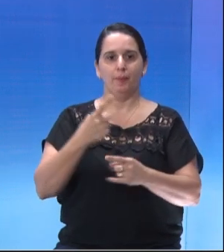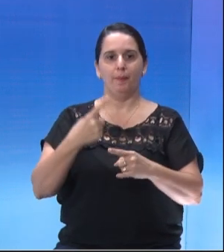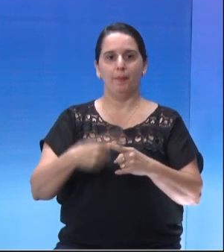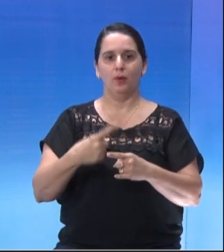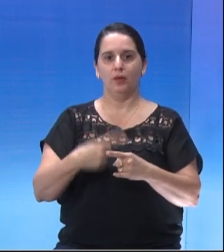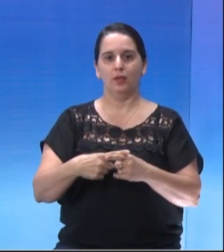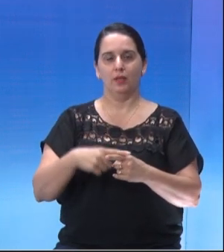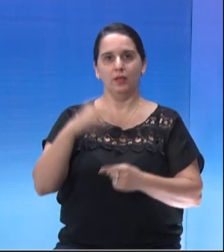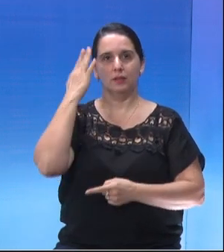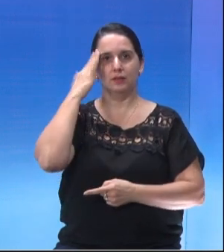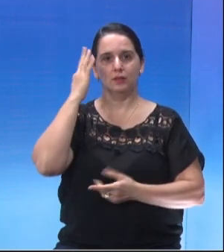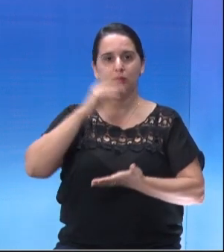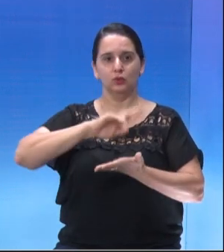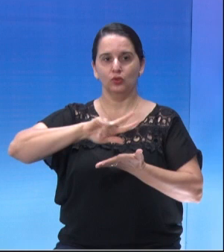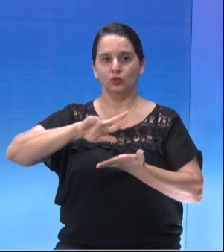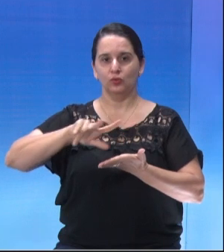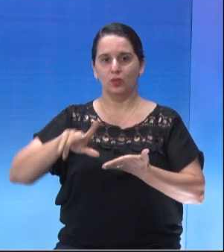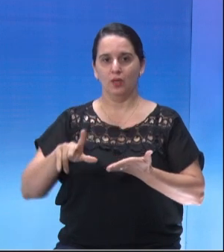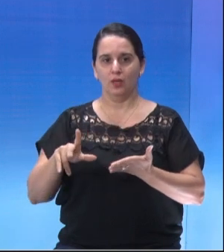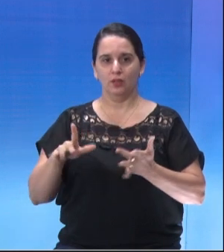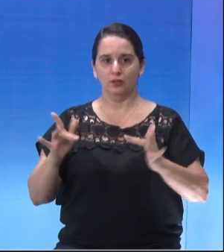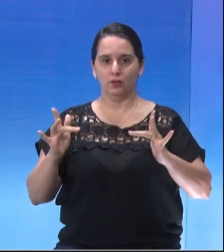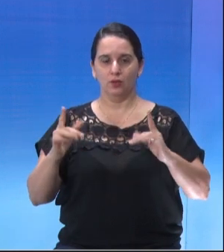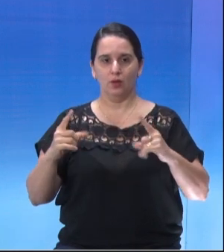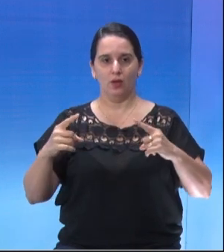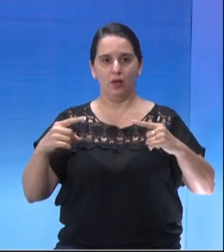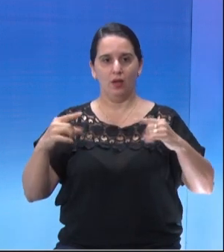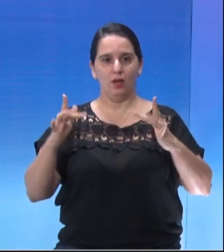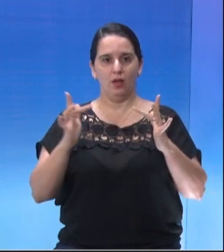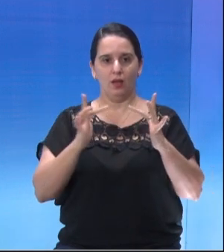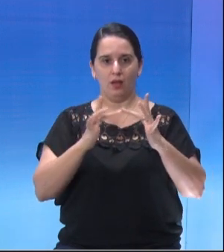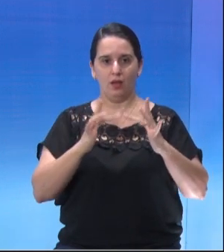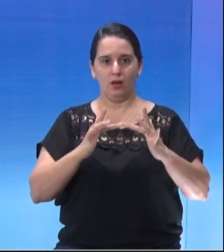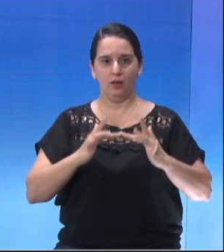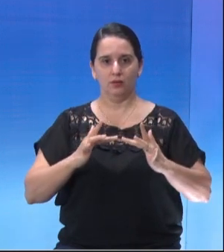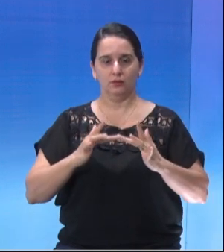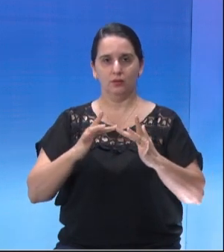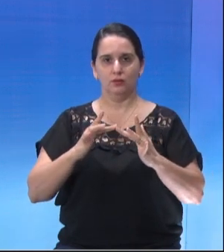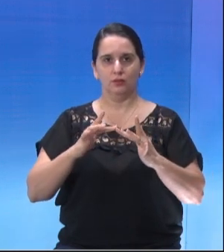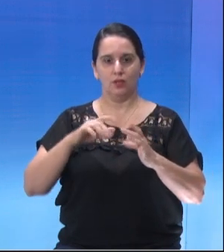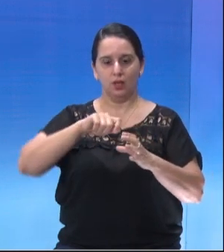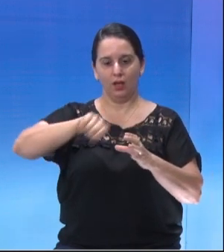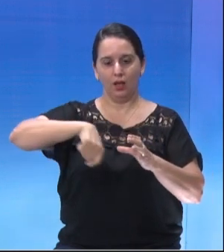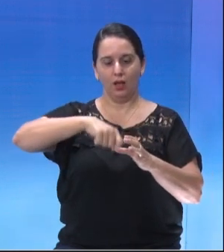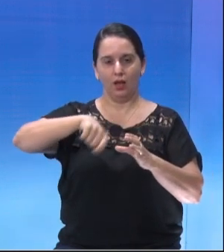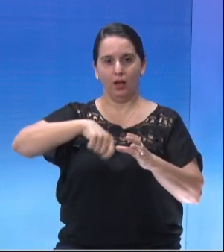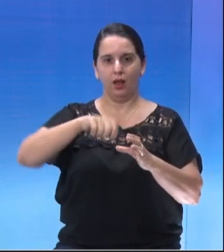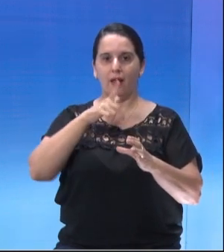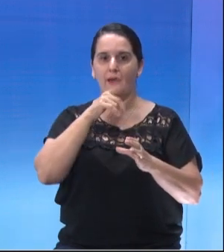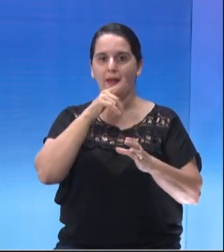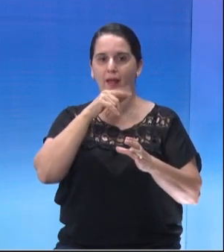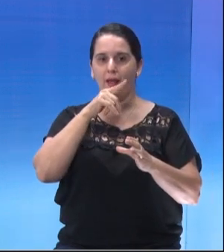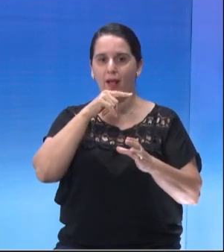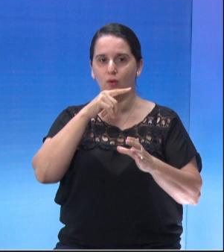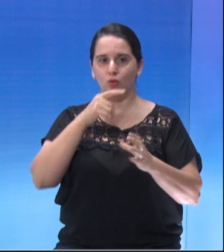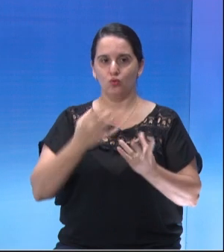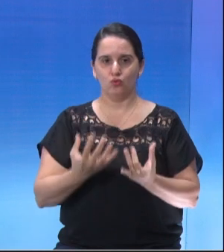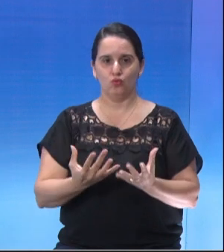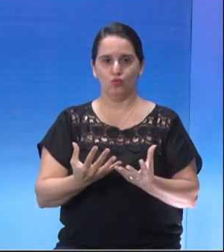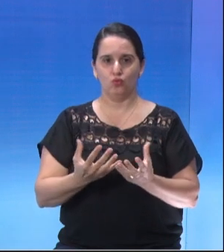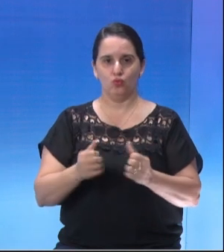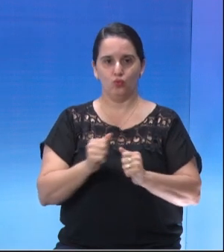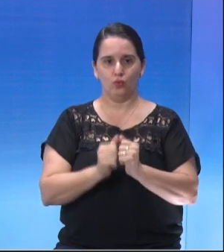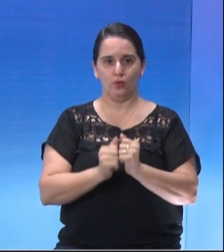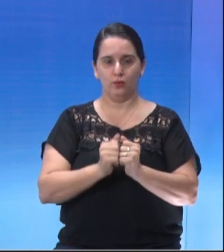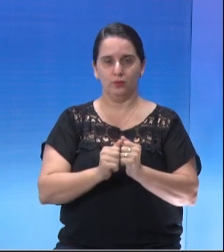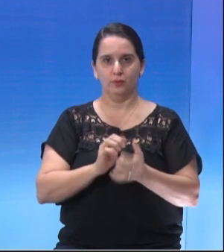interpretações diversas, relacionadas às substâncias presentes na água de cozimento. Bem, a primeira parte do